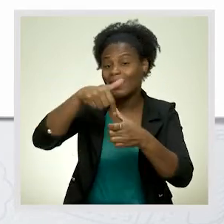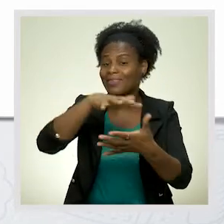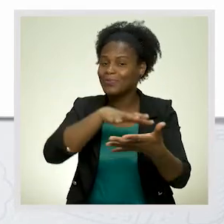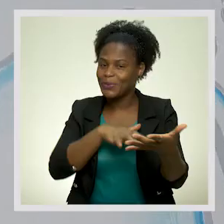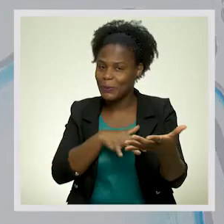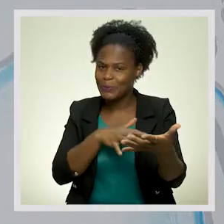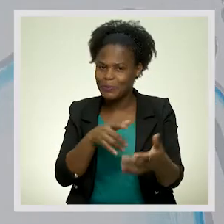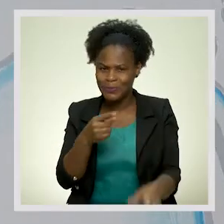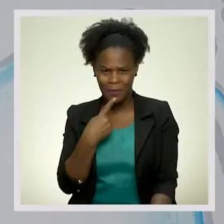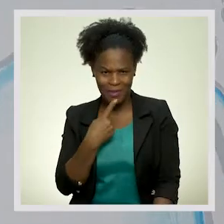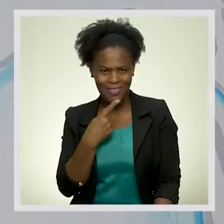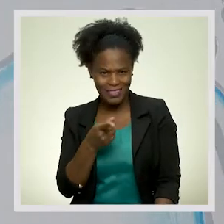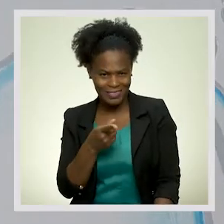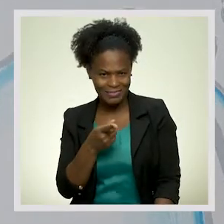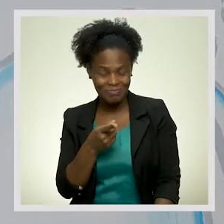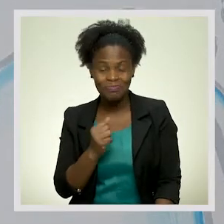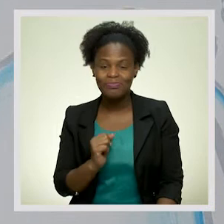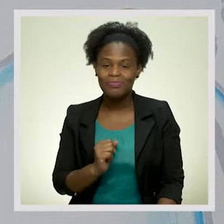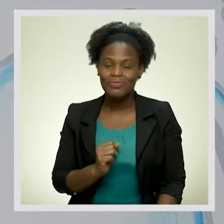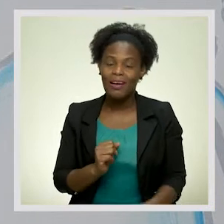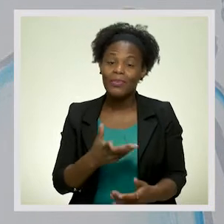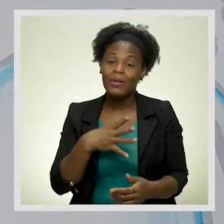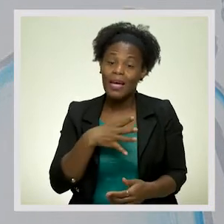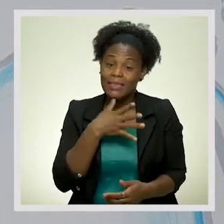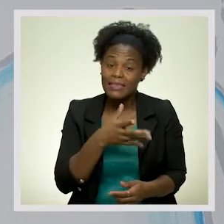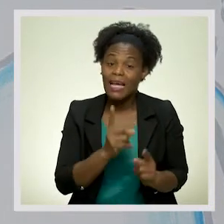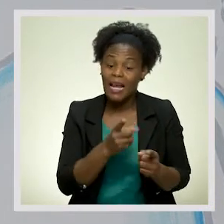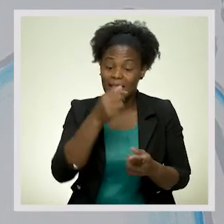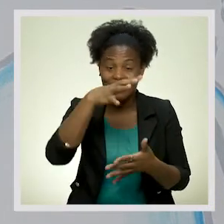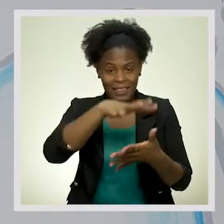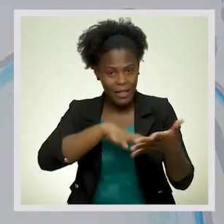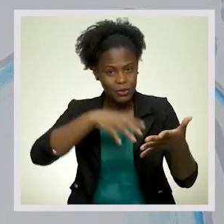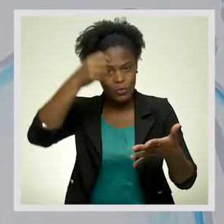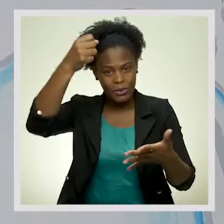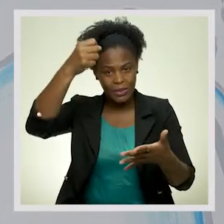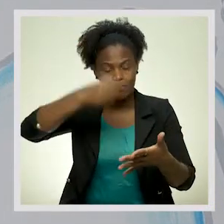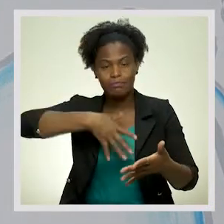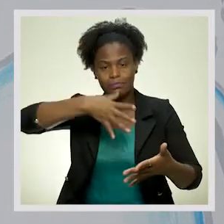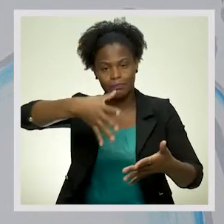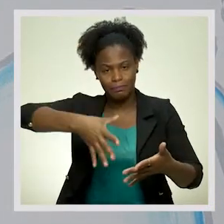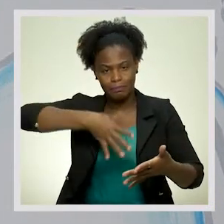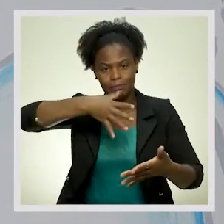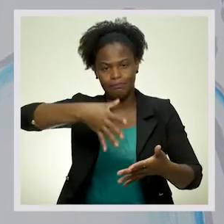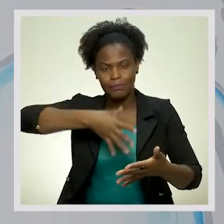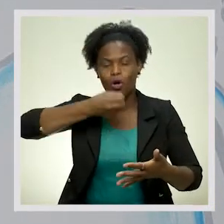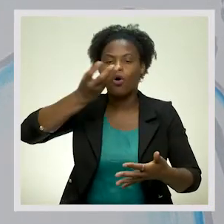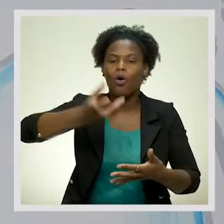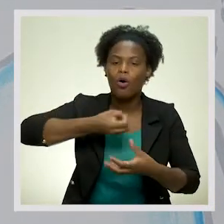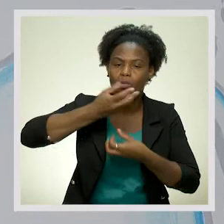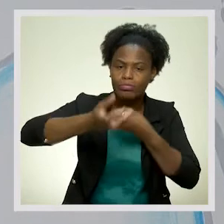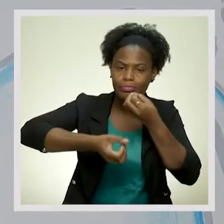Entenderam, meninos? Então, quer dizer que um texto narrativo conta, narra a história